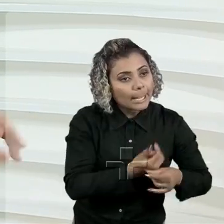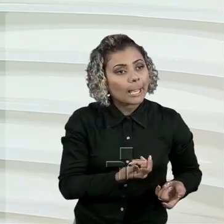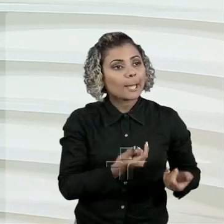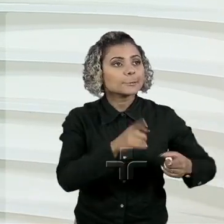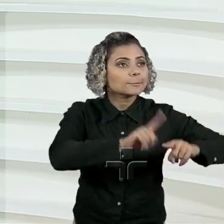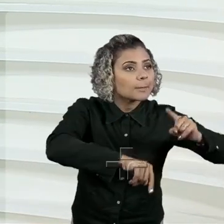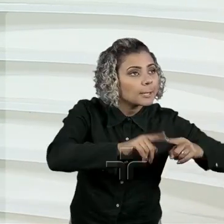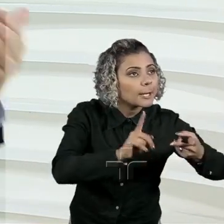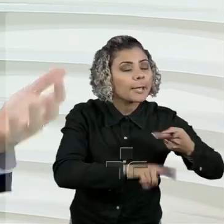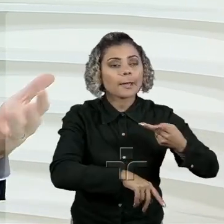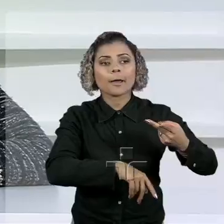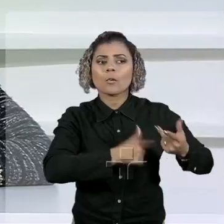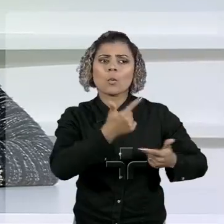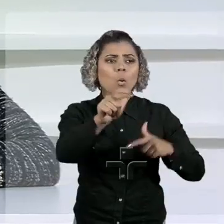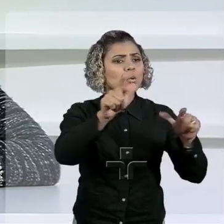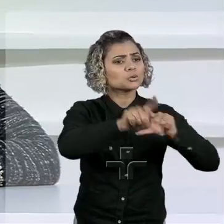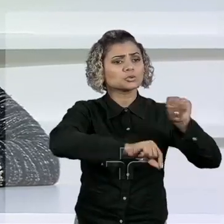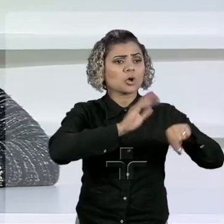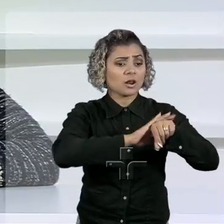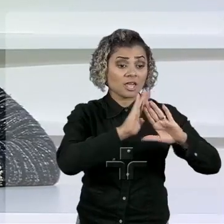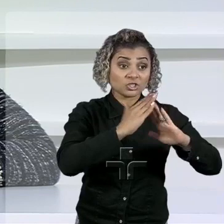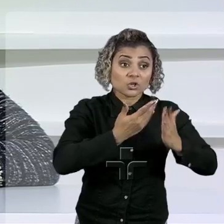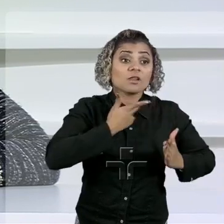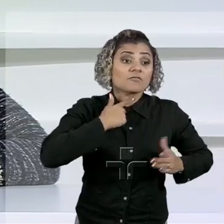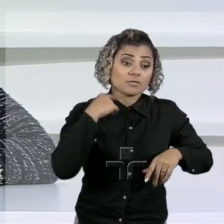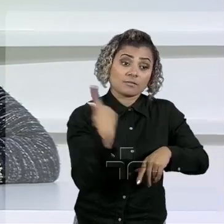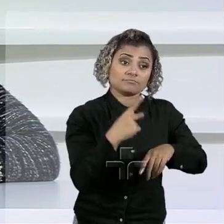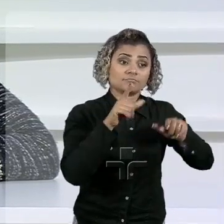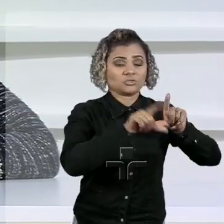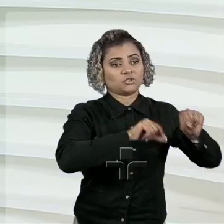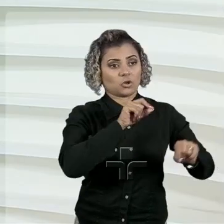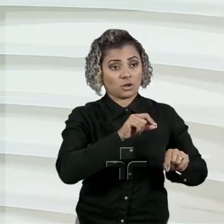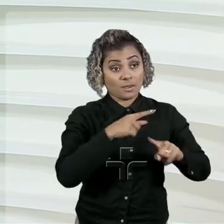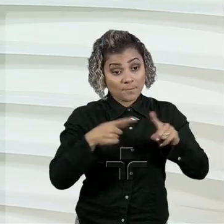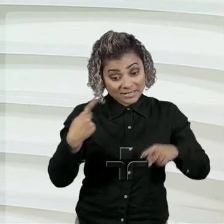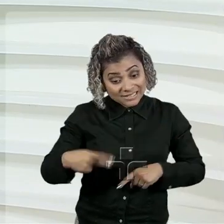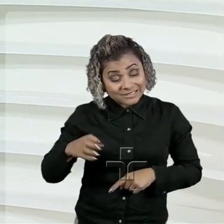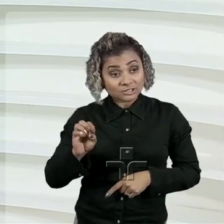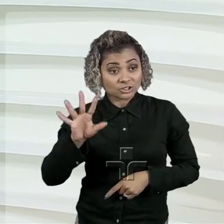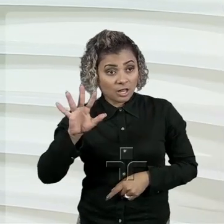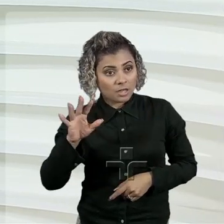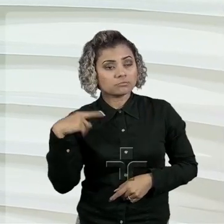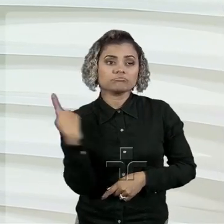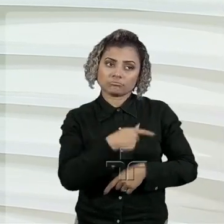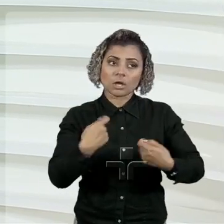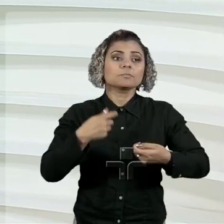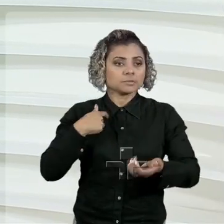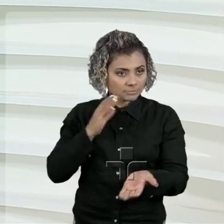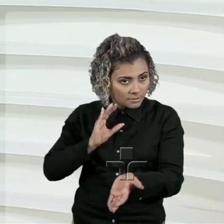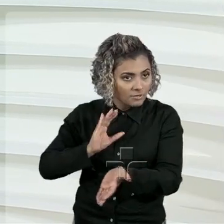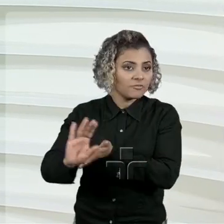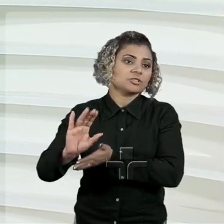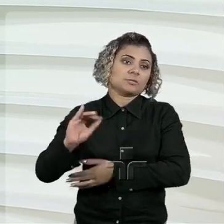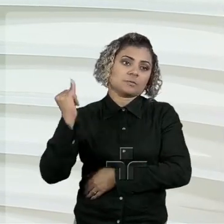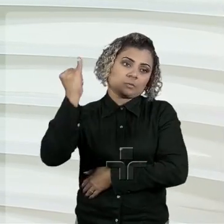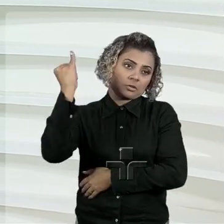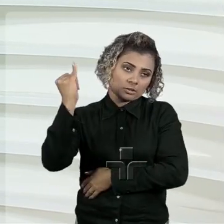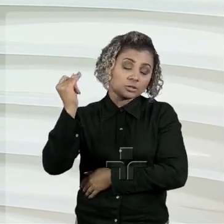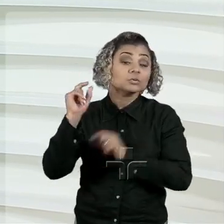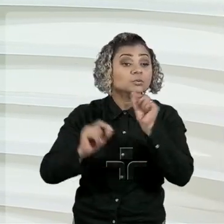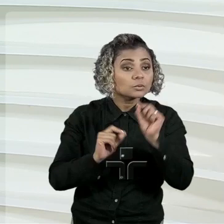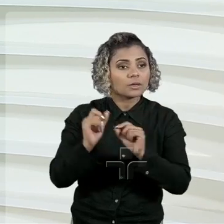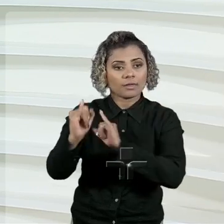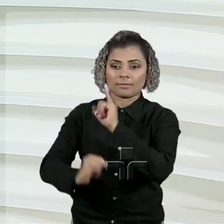tecnologia, ela pode escolher aquilo que ela deseja. Mas aqui no Estado nós precisamos fazer um investimento importante de